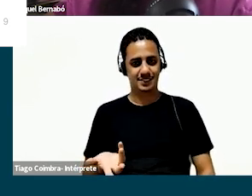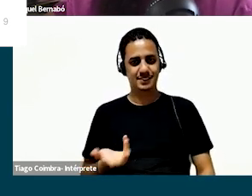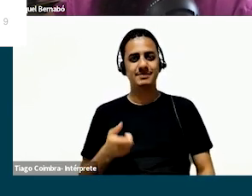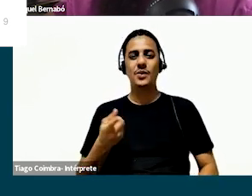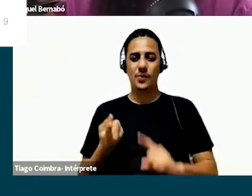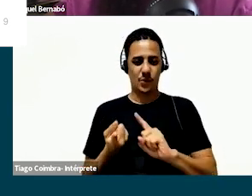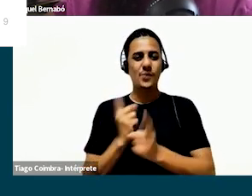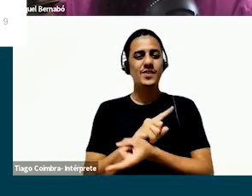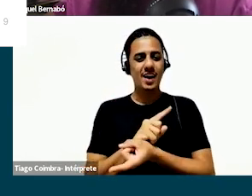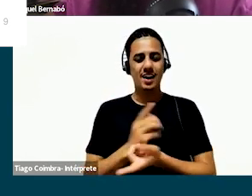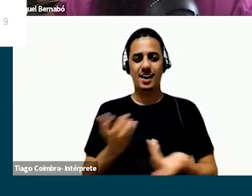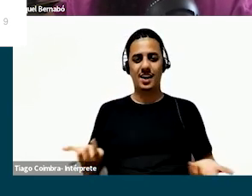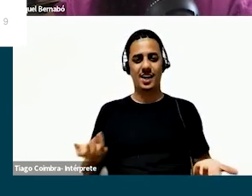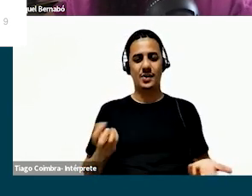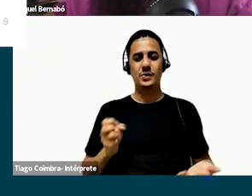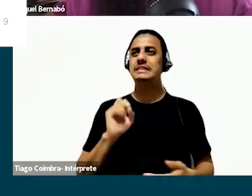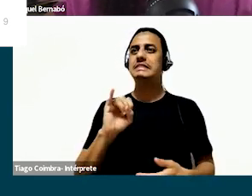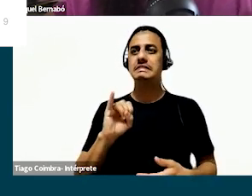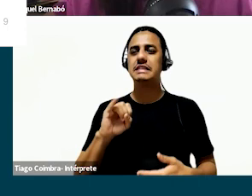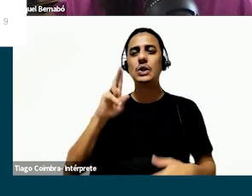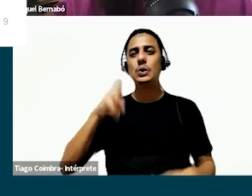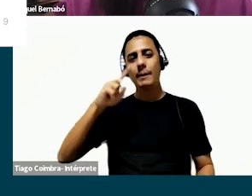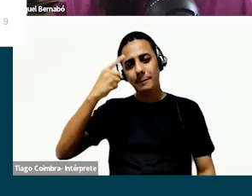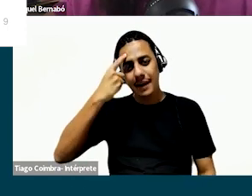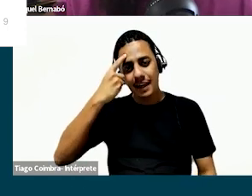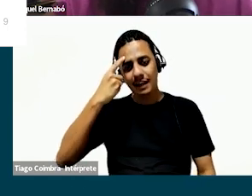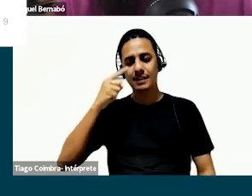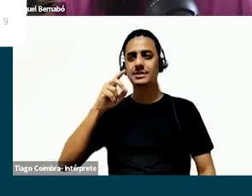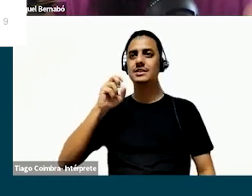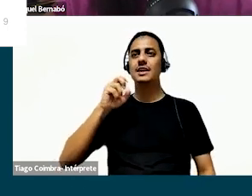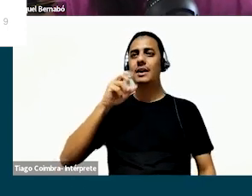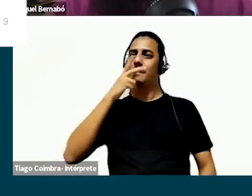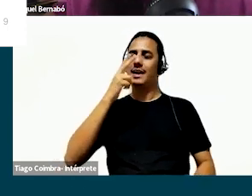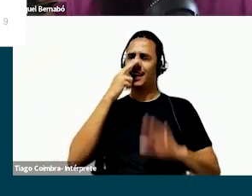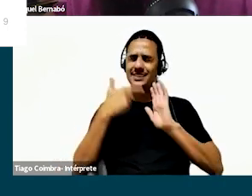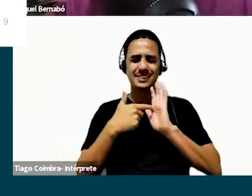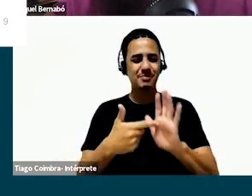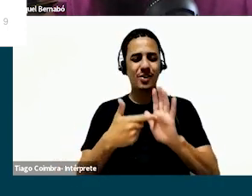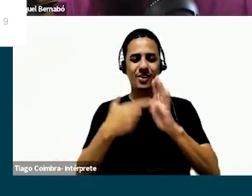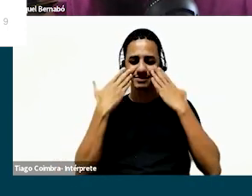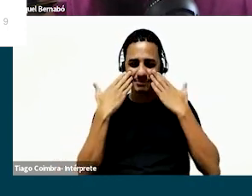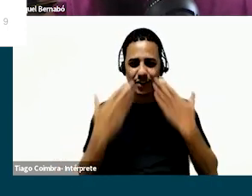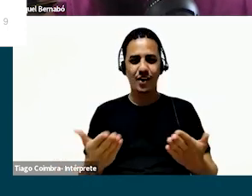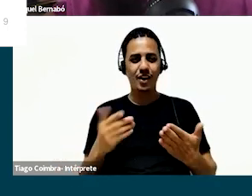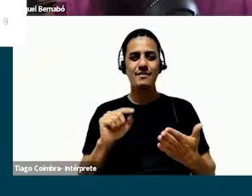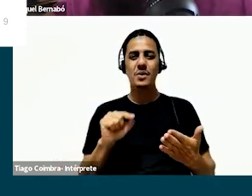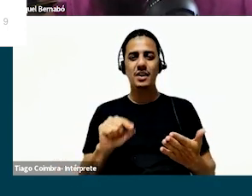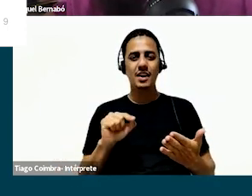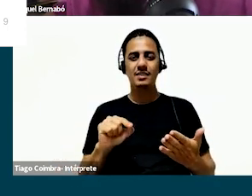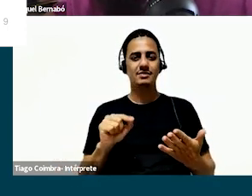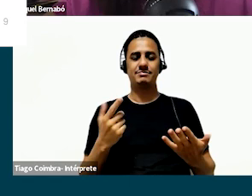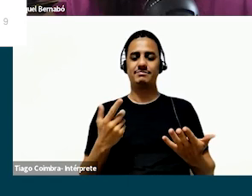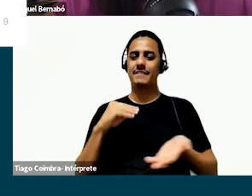do problema. Na minha visão, está mais para o contrário, né? A sem intenção, a não intencionalidade, é como se